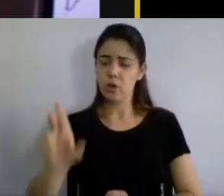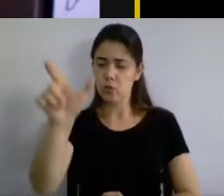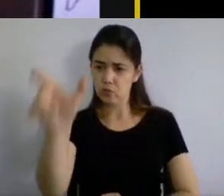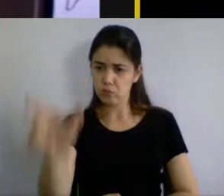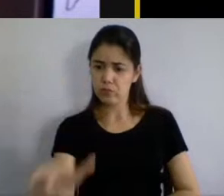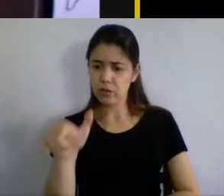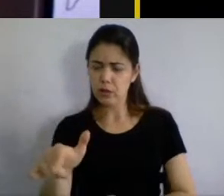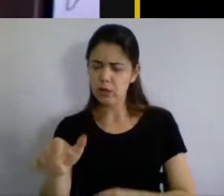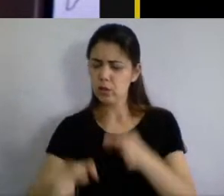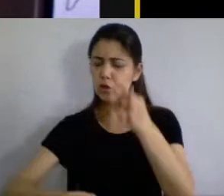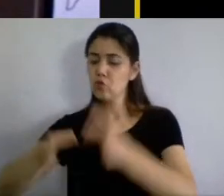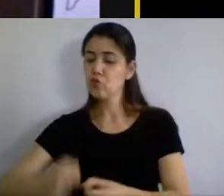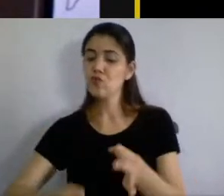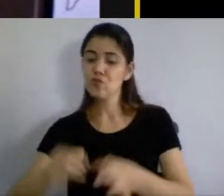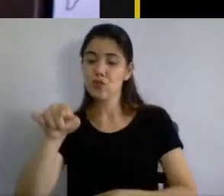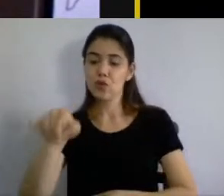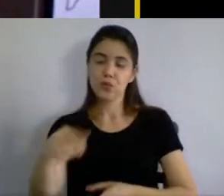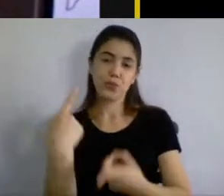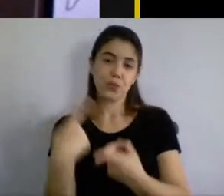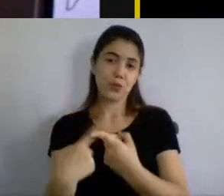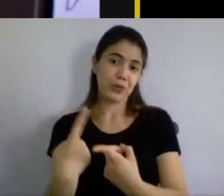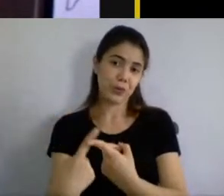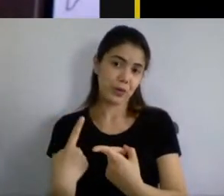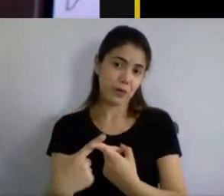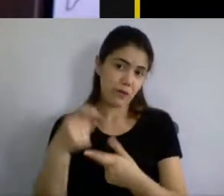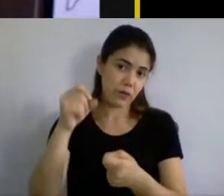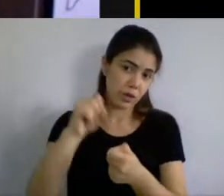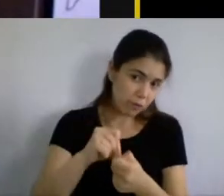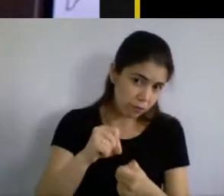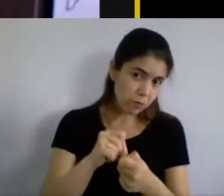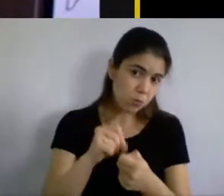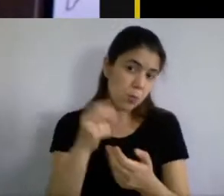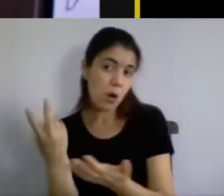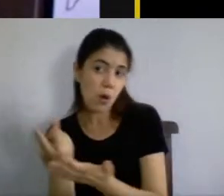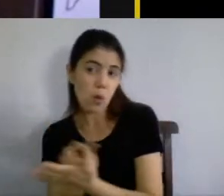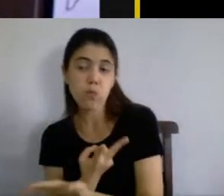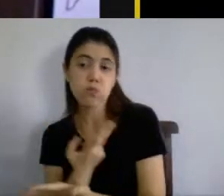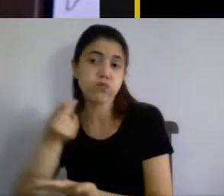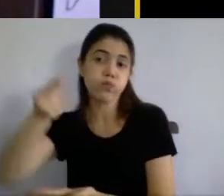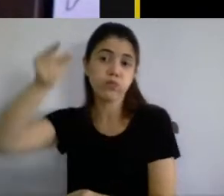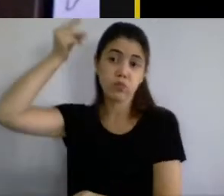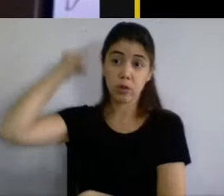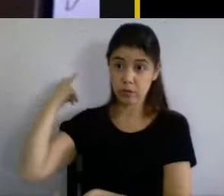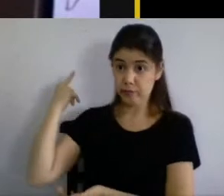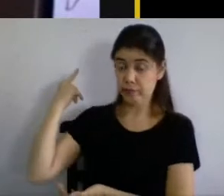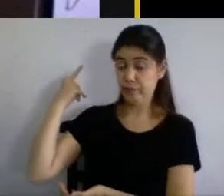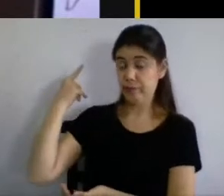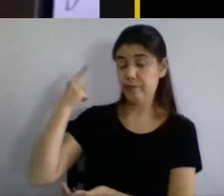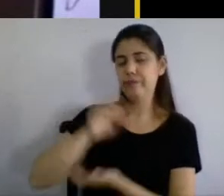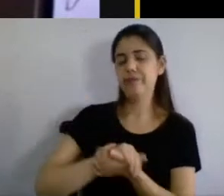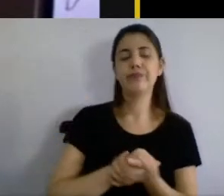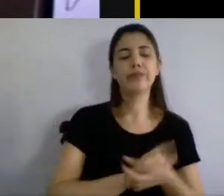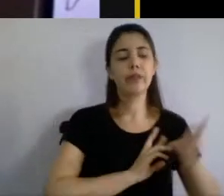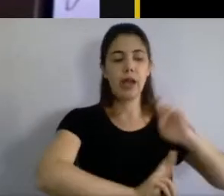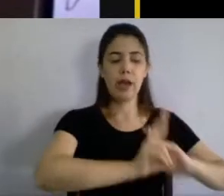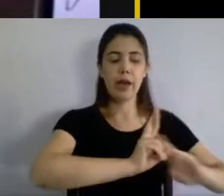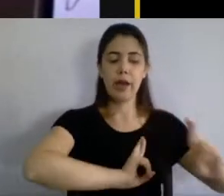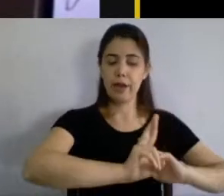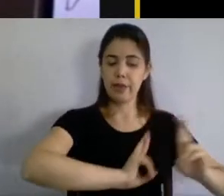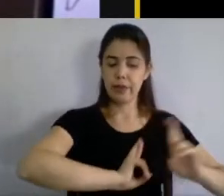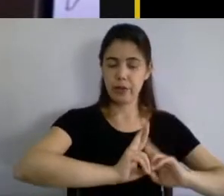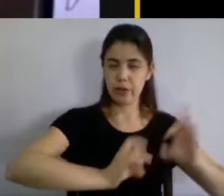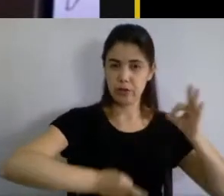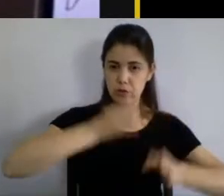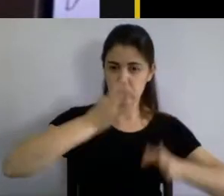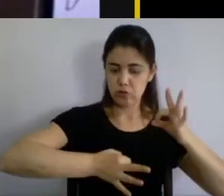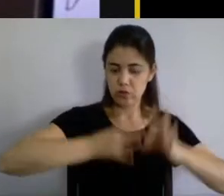julgado por ter cometido algo no passado. Quer dizer, a retórica judicial, que é a retórica forense do